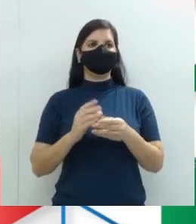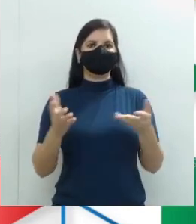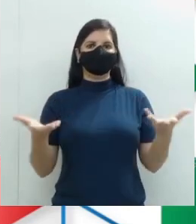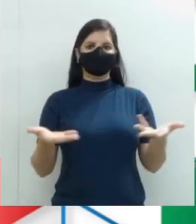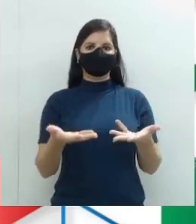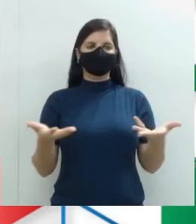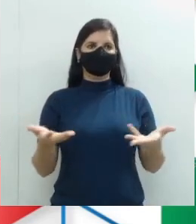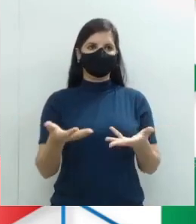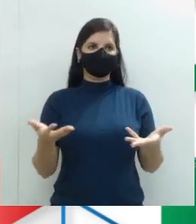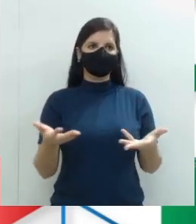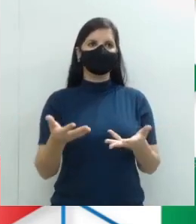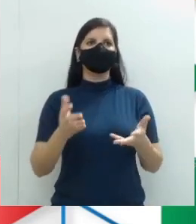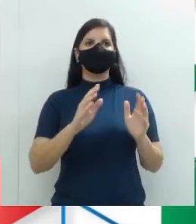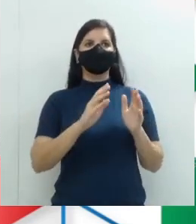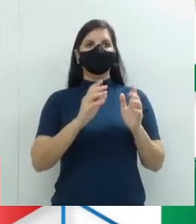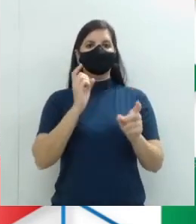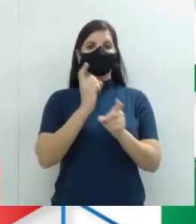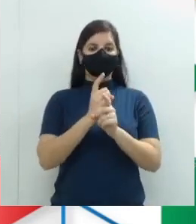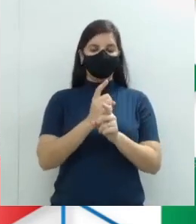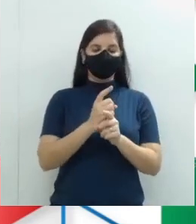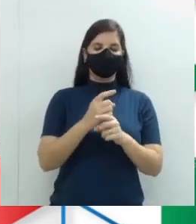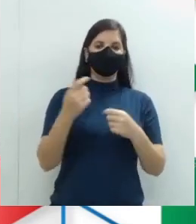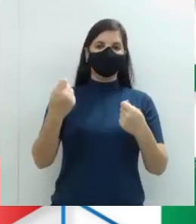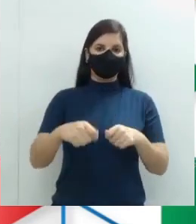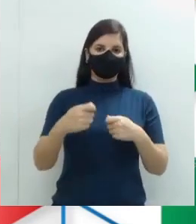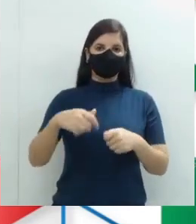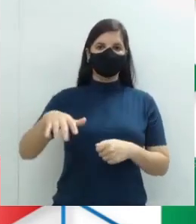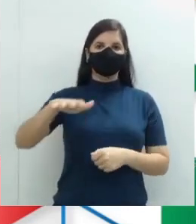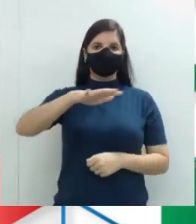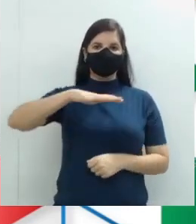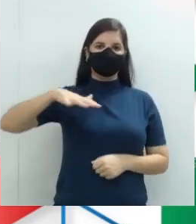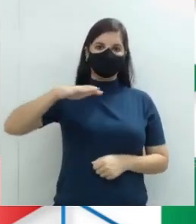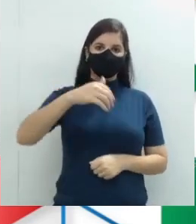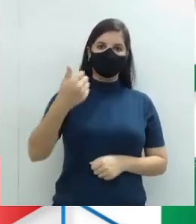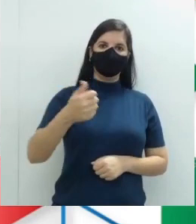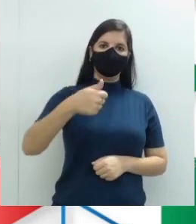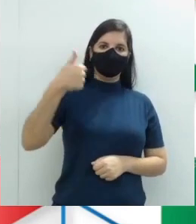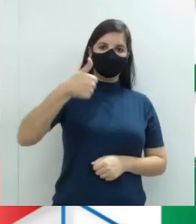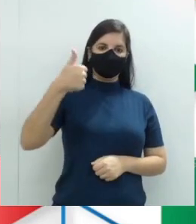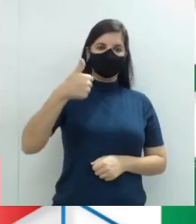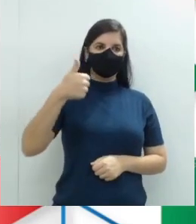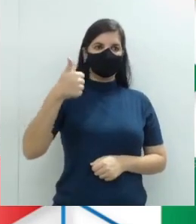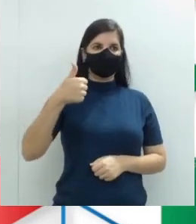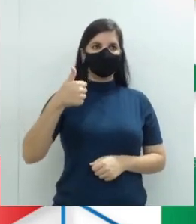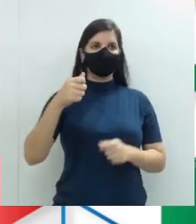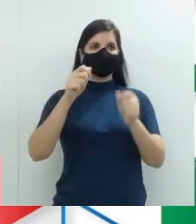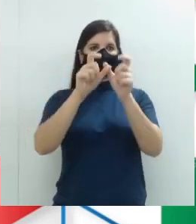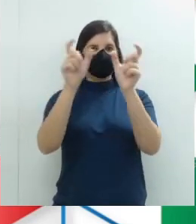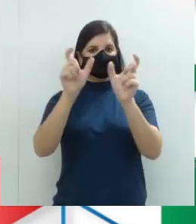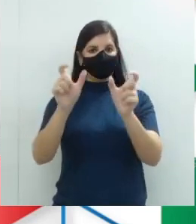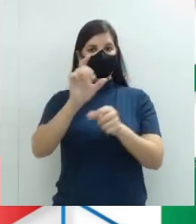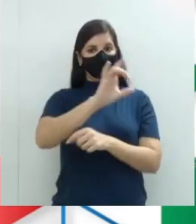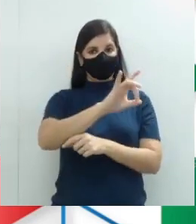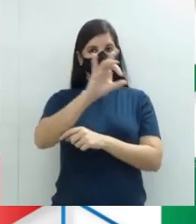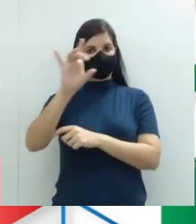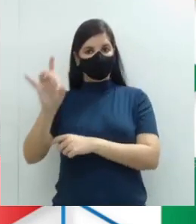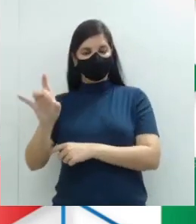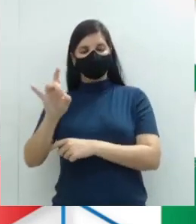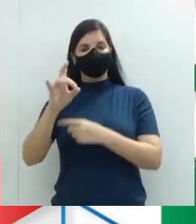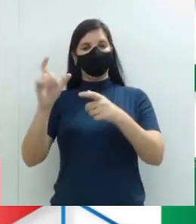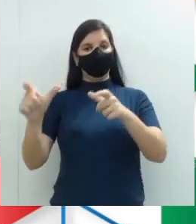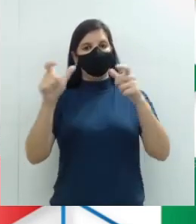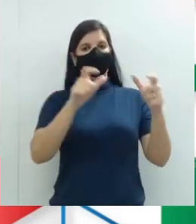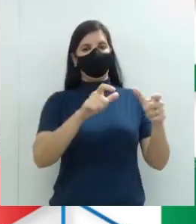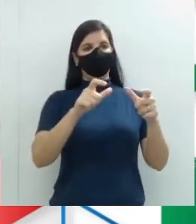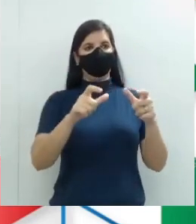vocês. Fórmula de recorrência. Eu tenho o termo geral mais o primeiro termo, ok? Expressando cada termo em função da sua posição. Eu